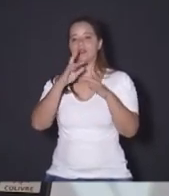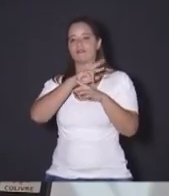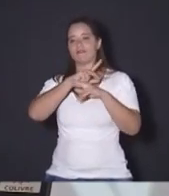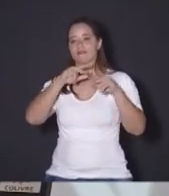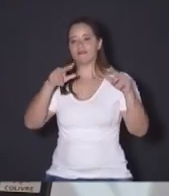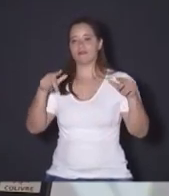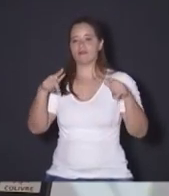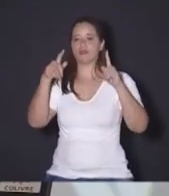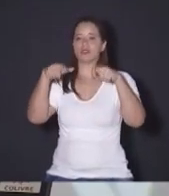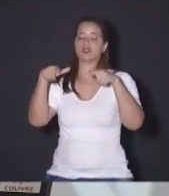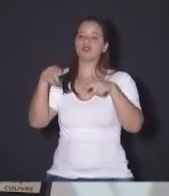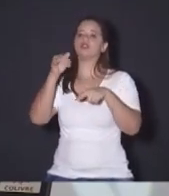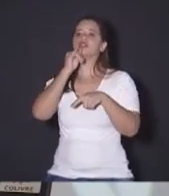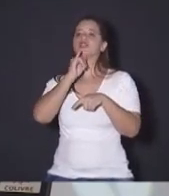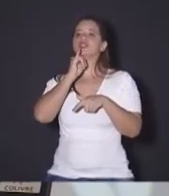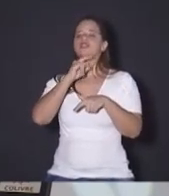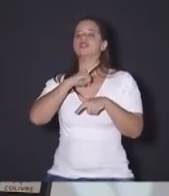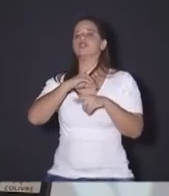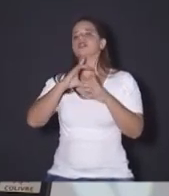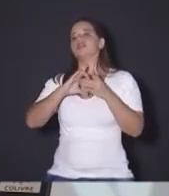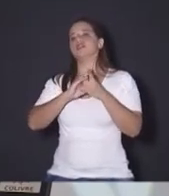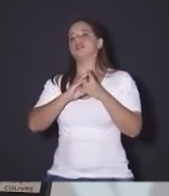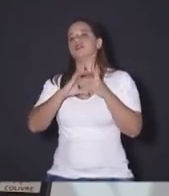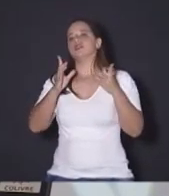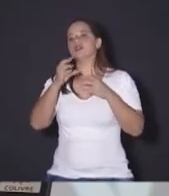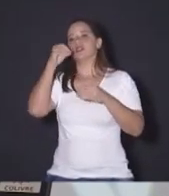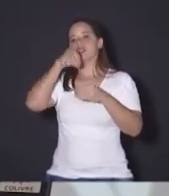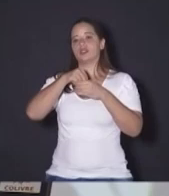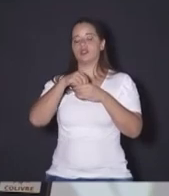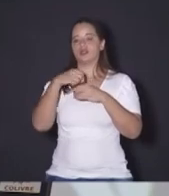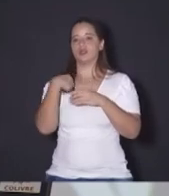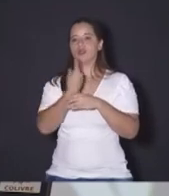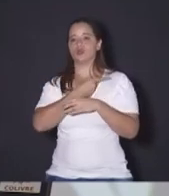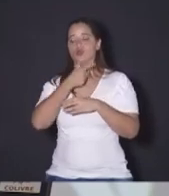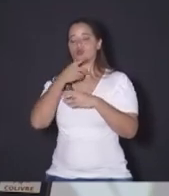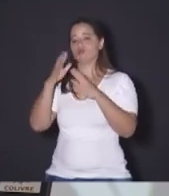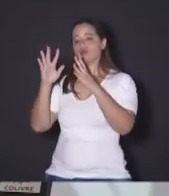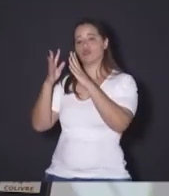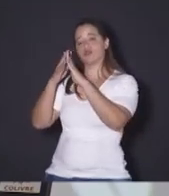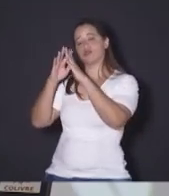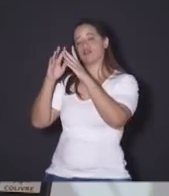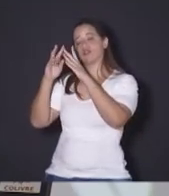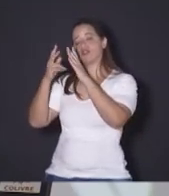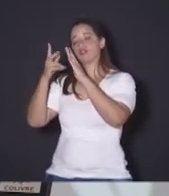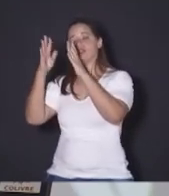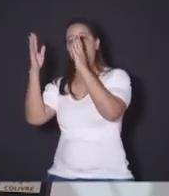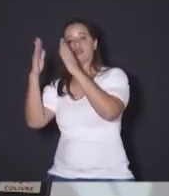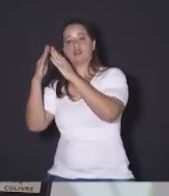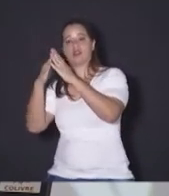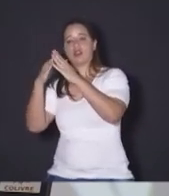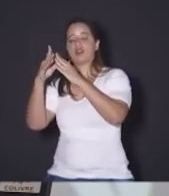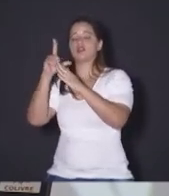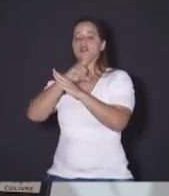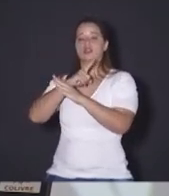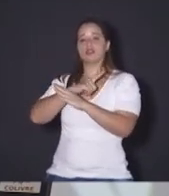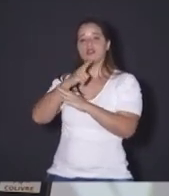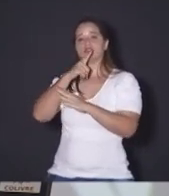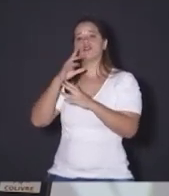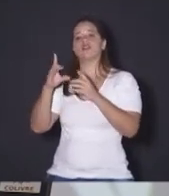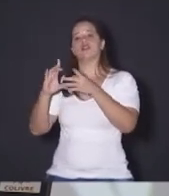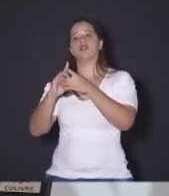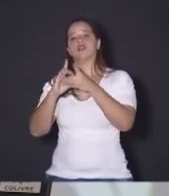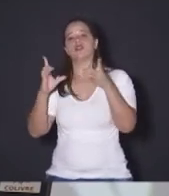escalas e por exemplo existe a democracia dentro dos nossos condomínios da mesma forma então a existe a democracia